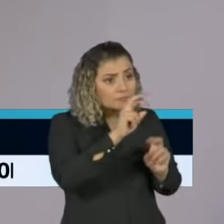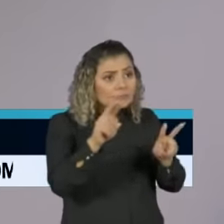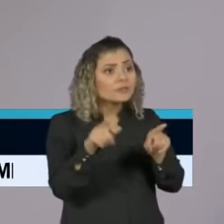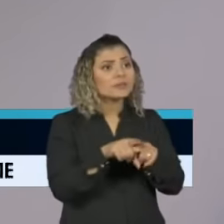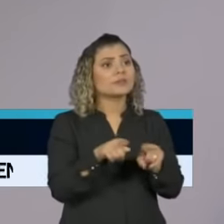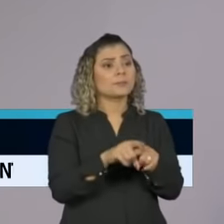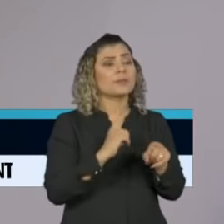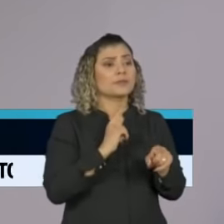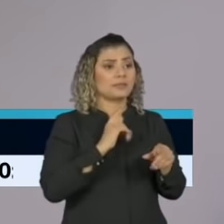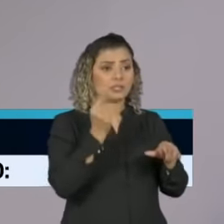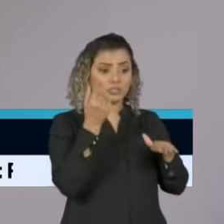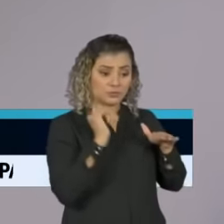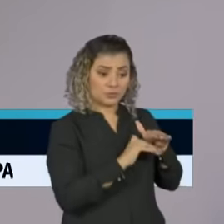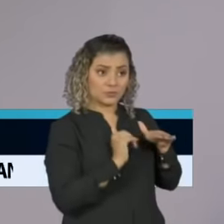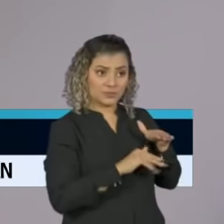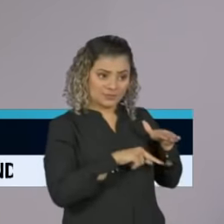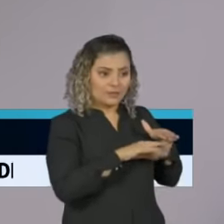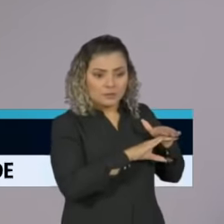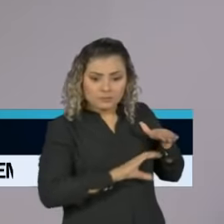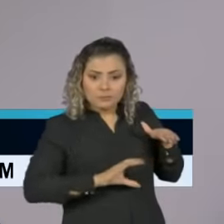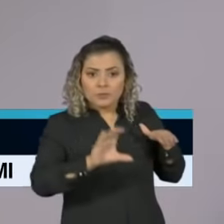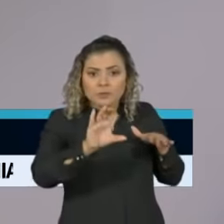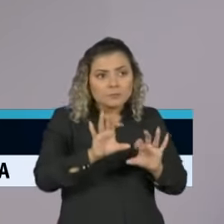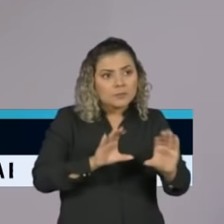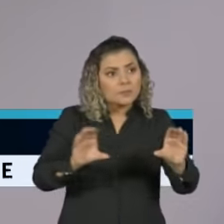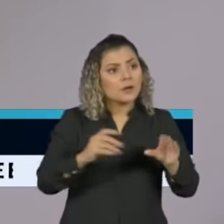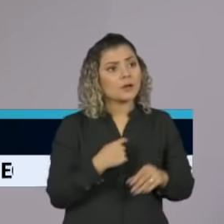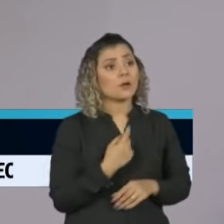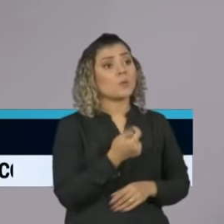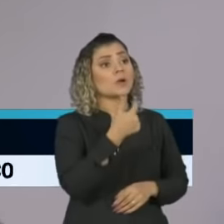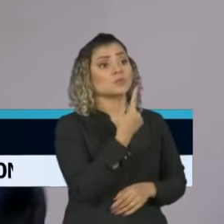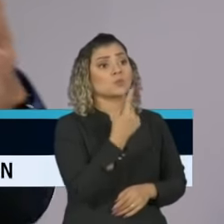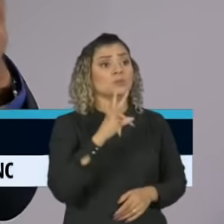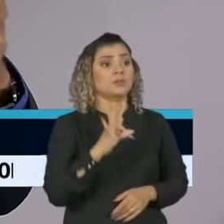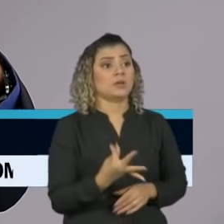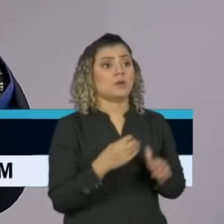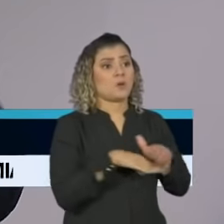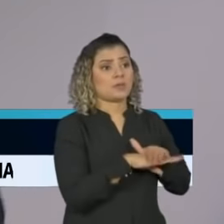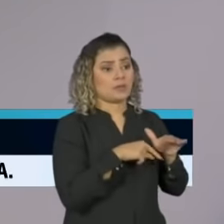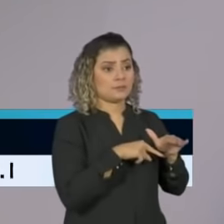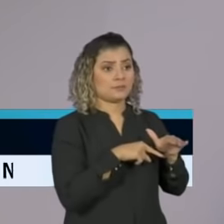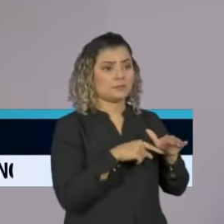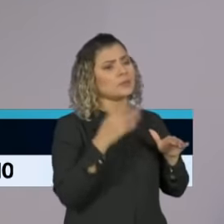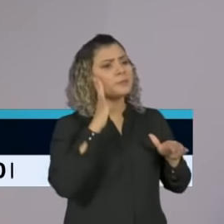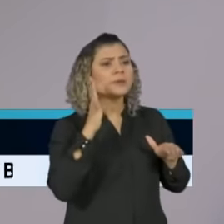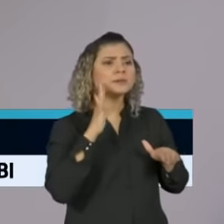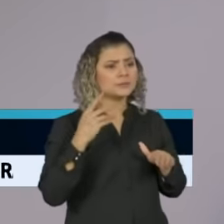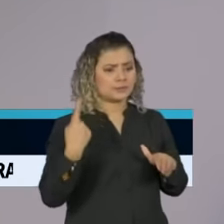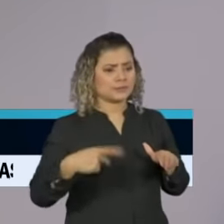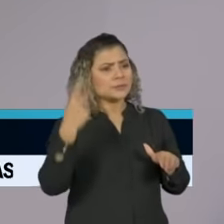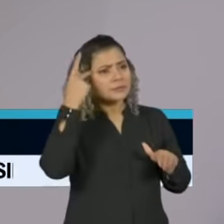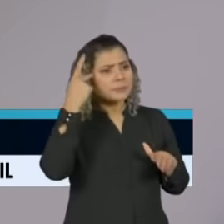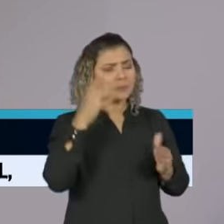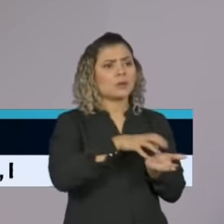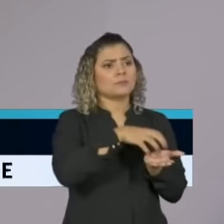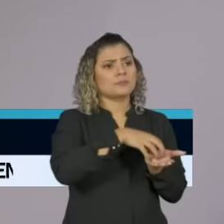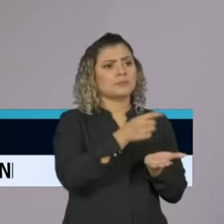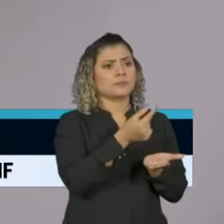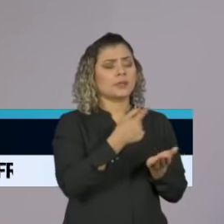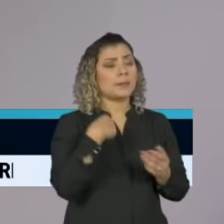como reserva internacional, que significa quase um trilhão de reais. Imagina a Bolsa de Valores de São Paulo com a notícia: